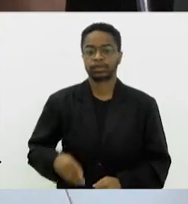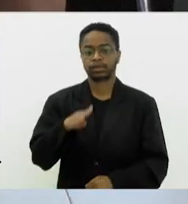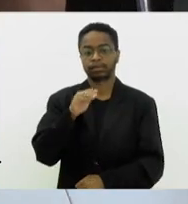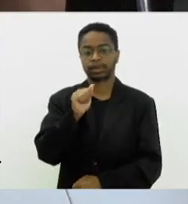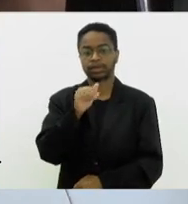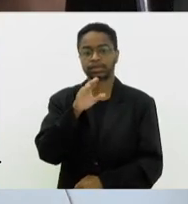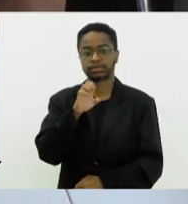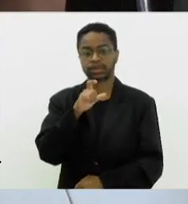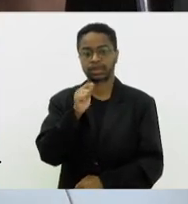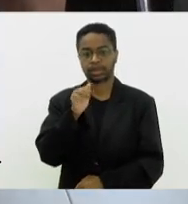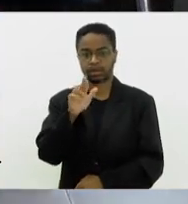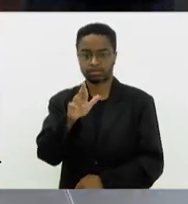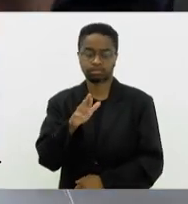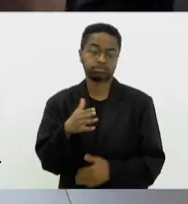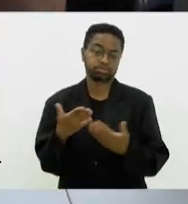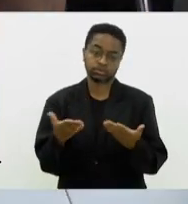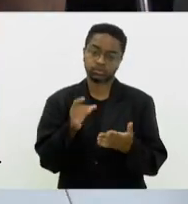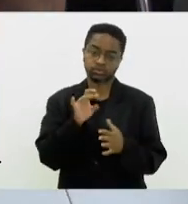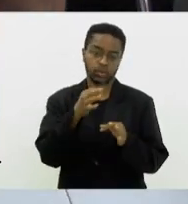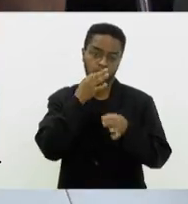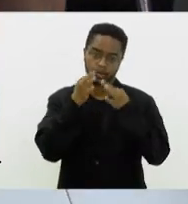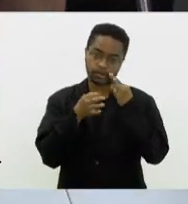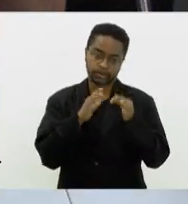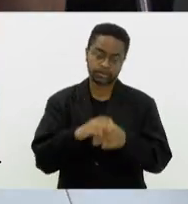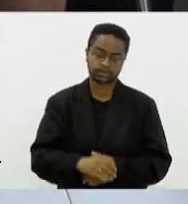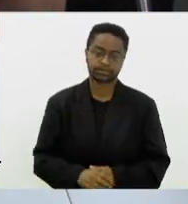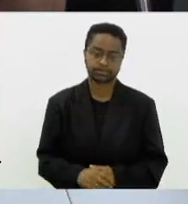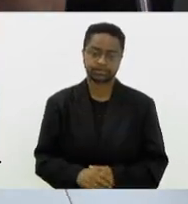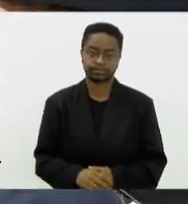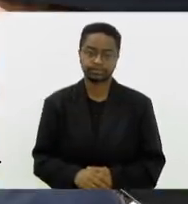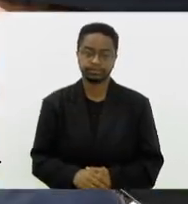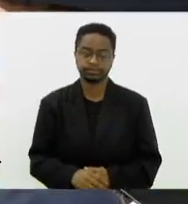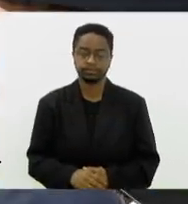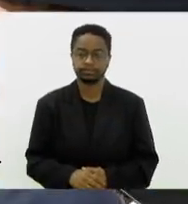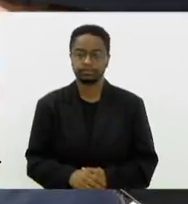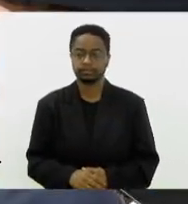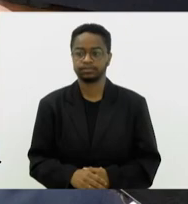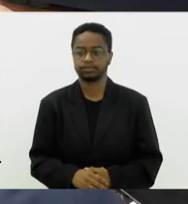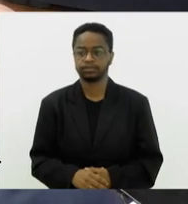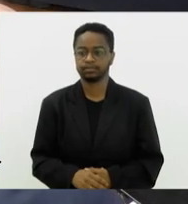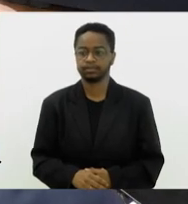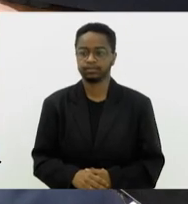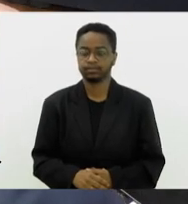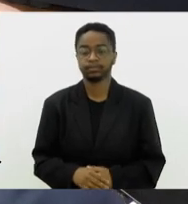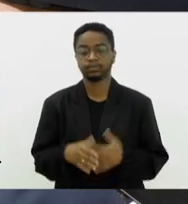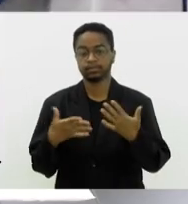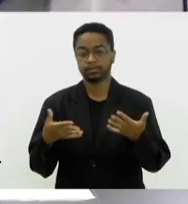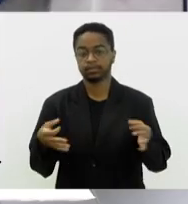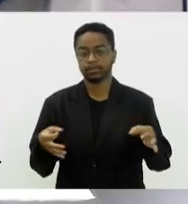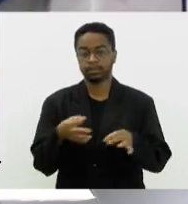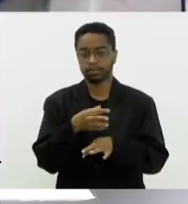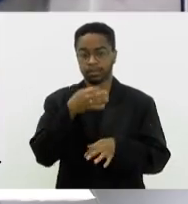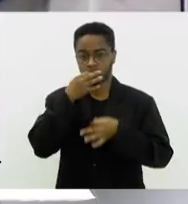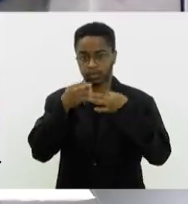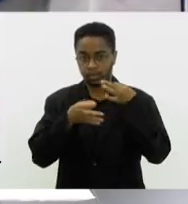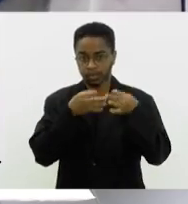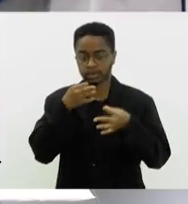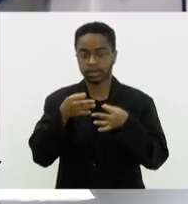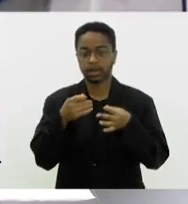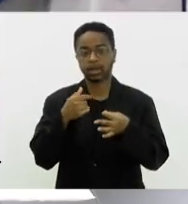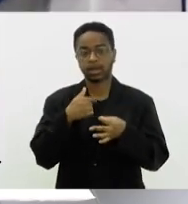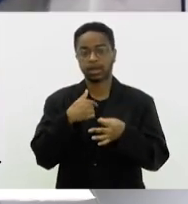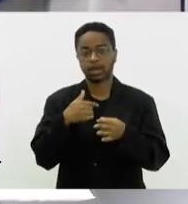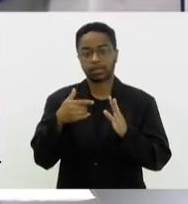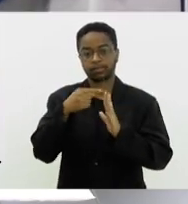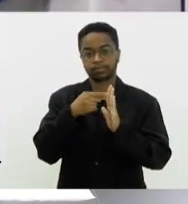Era só o comentário sobre o veto. Perfeito. Então, feito o comentário, vou ao